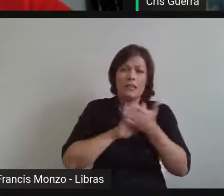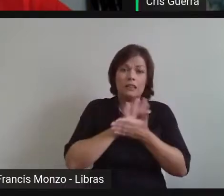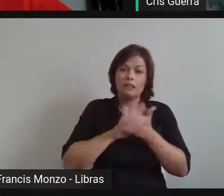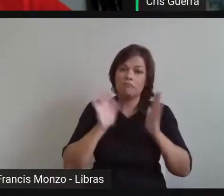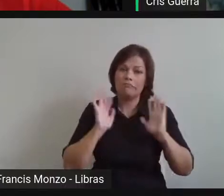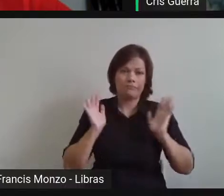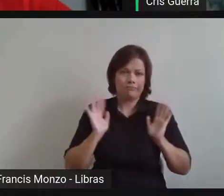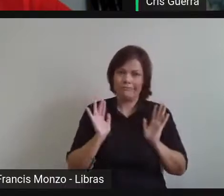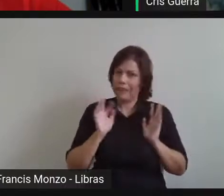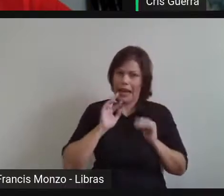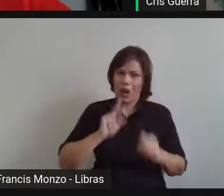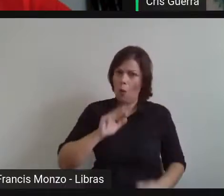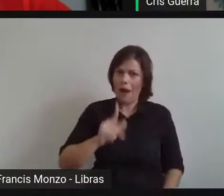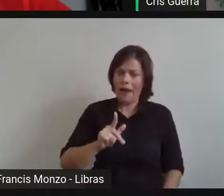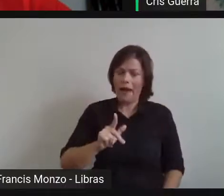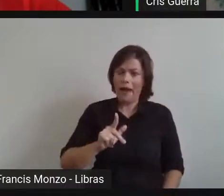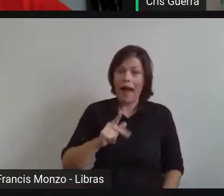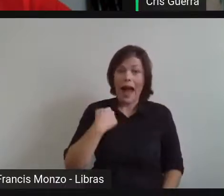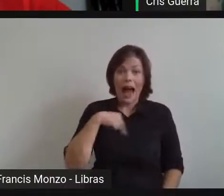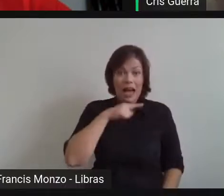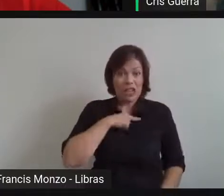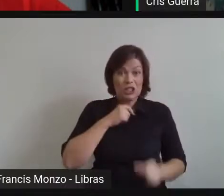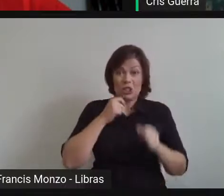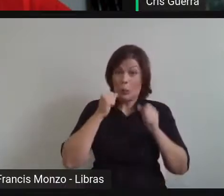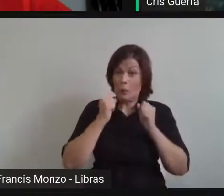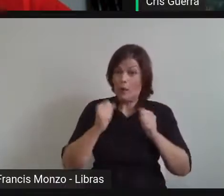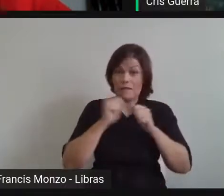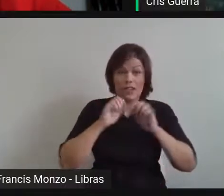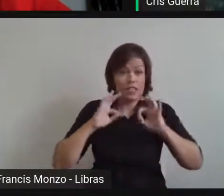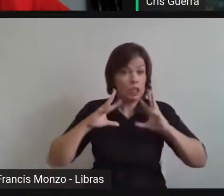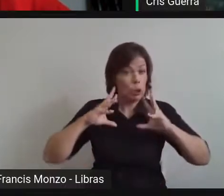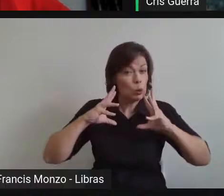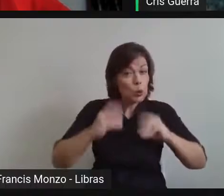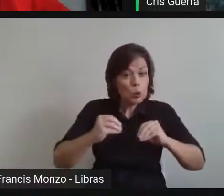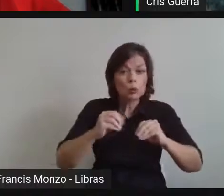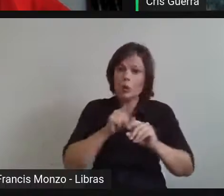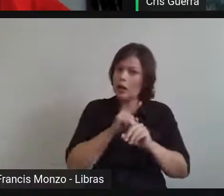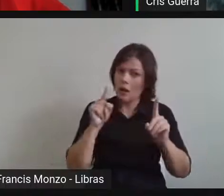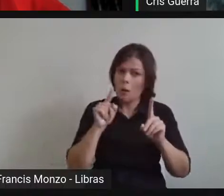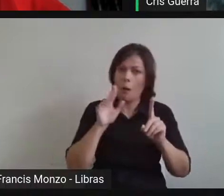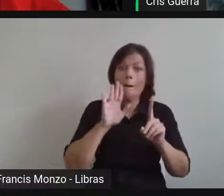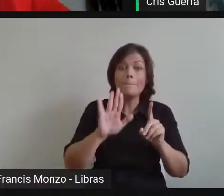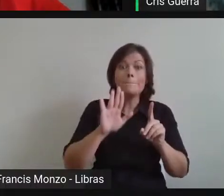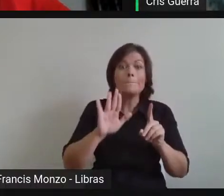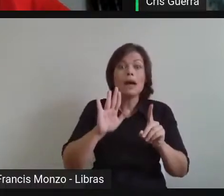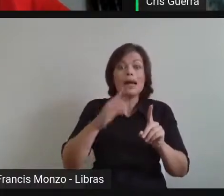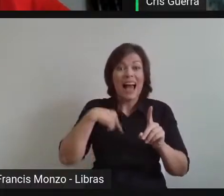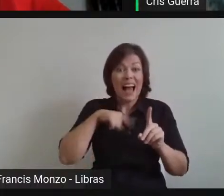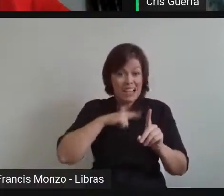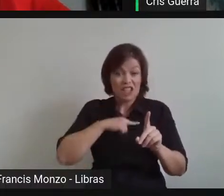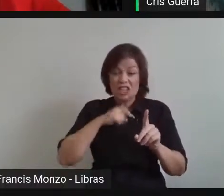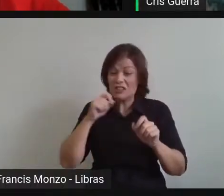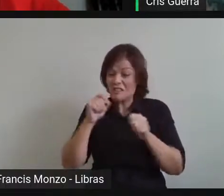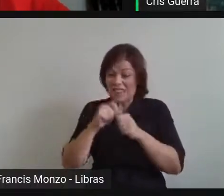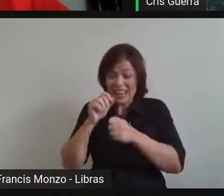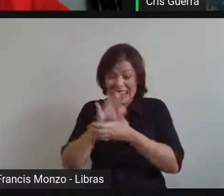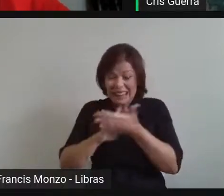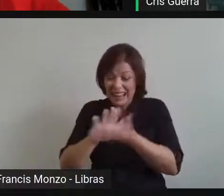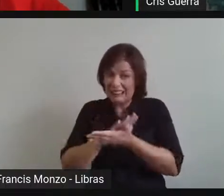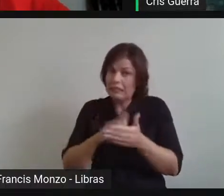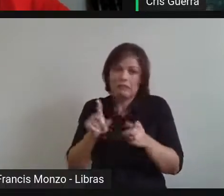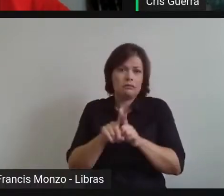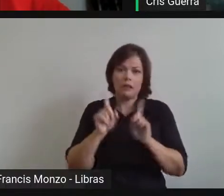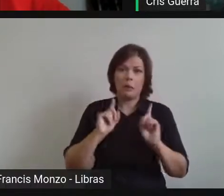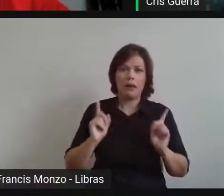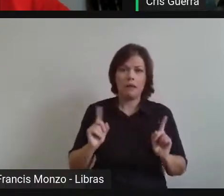tudo, mas também não significa que a gente não possa fazer nada, né? E eu acho que o que determina o que a gente pode fazer